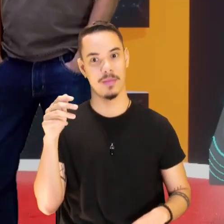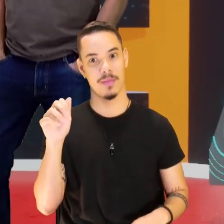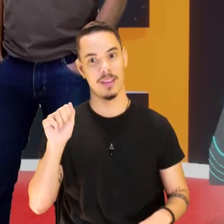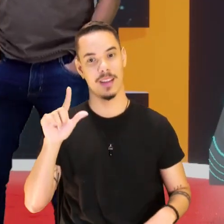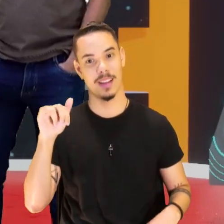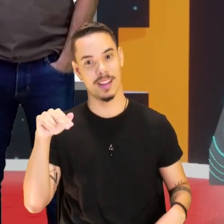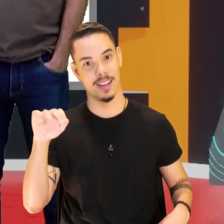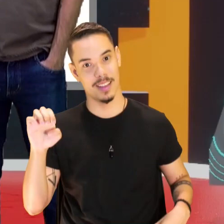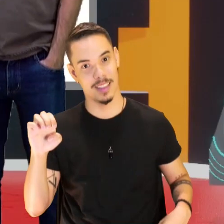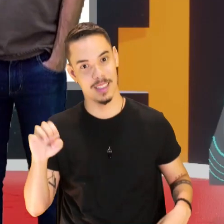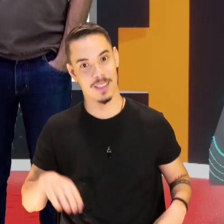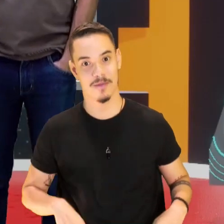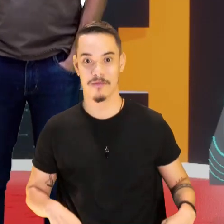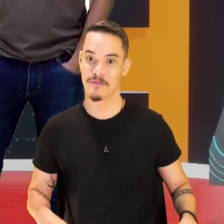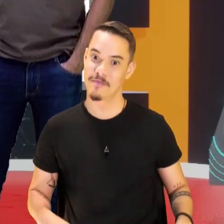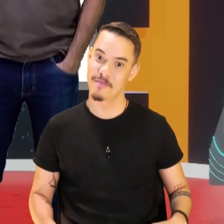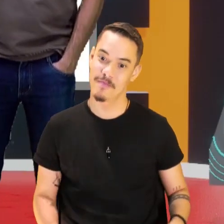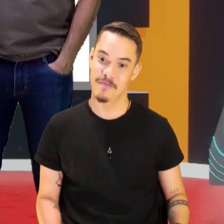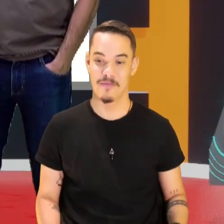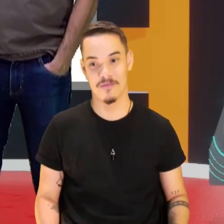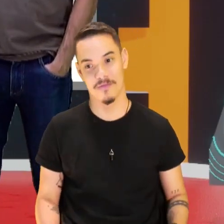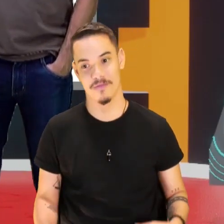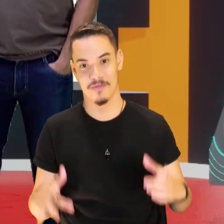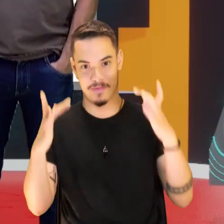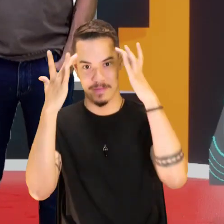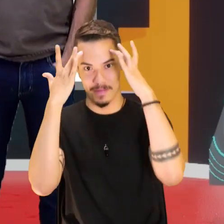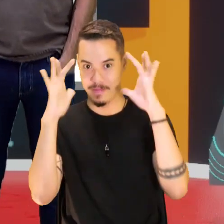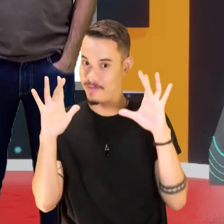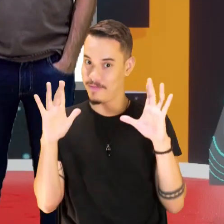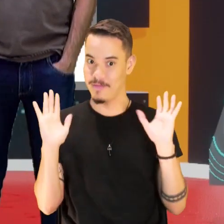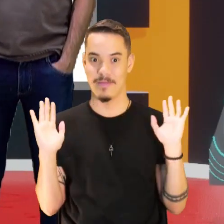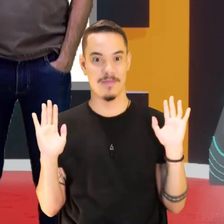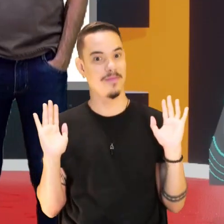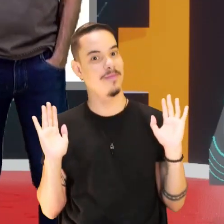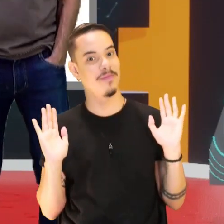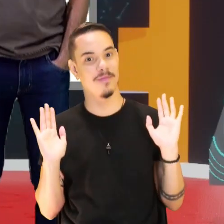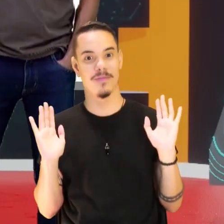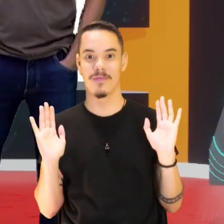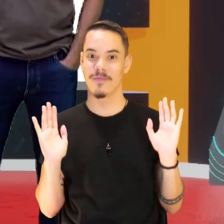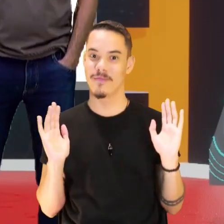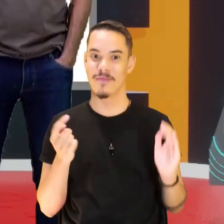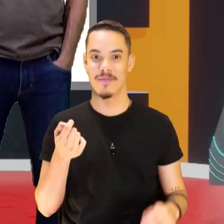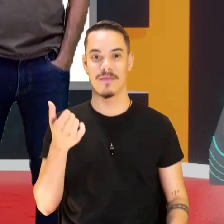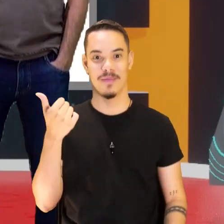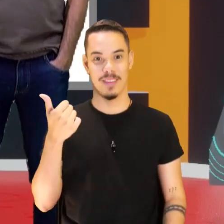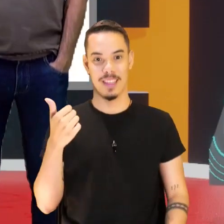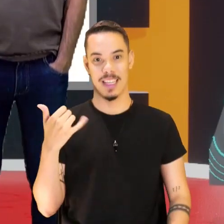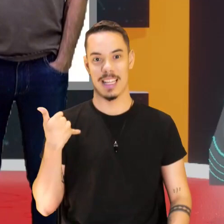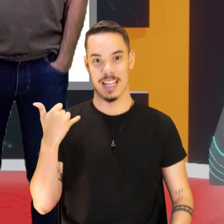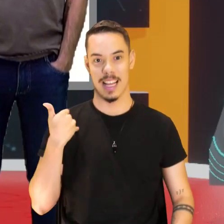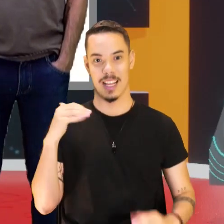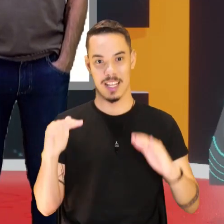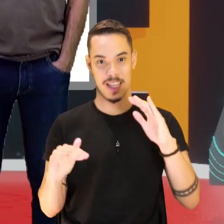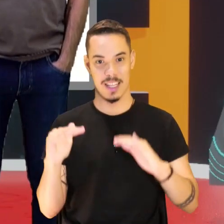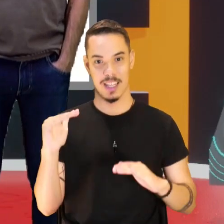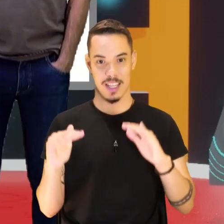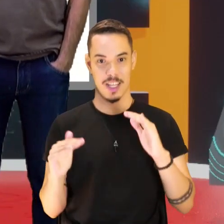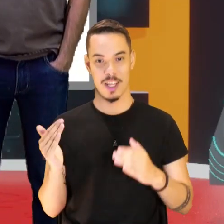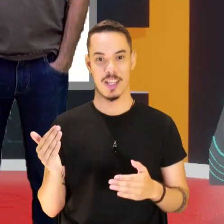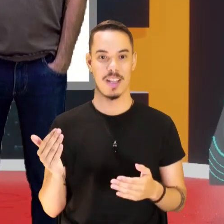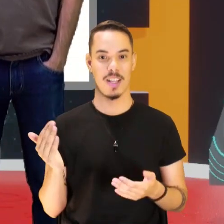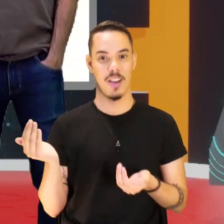é a professora ali ela tá com um cara quase no mesmo nível dos alunos ali novinha professora